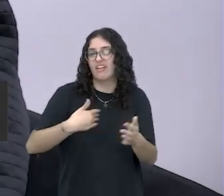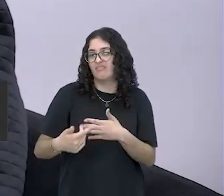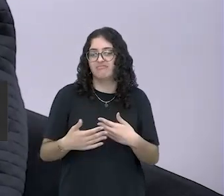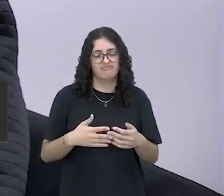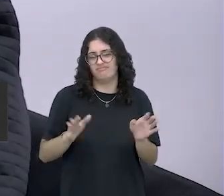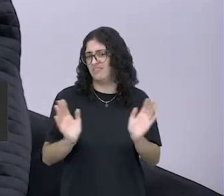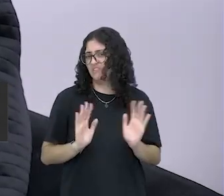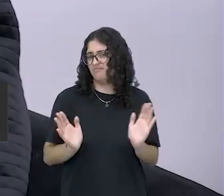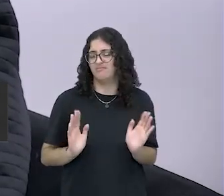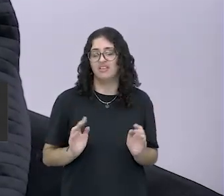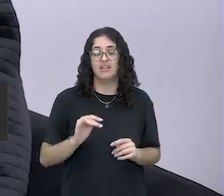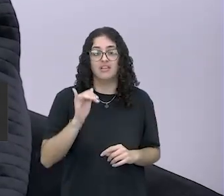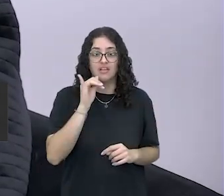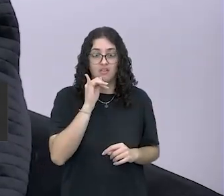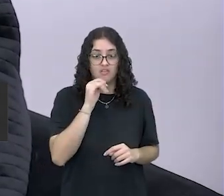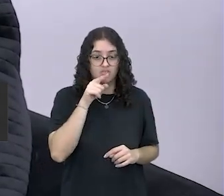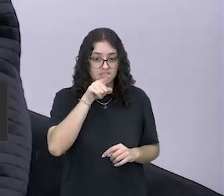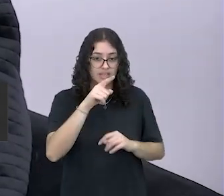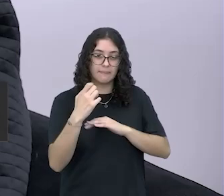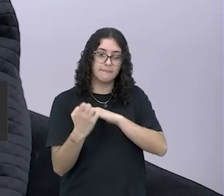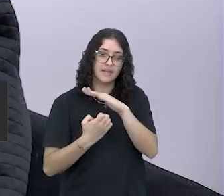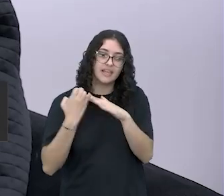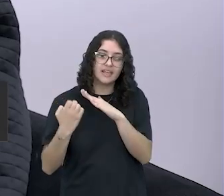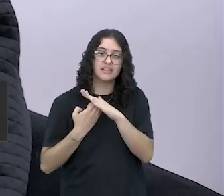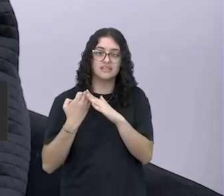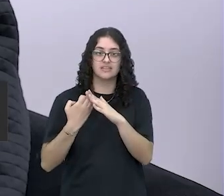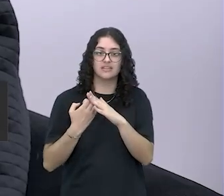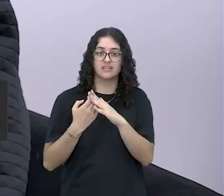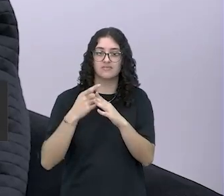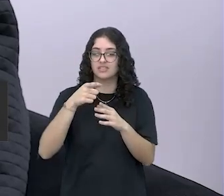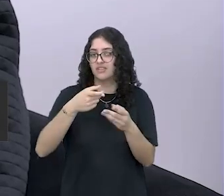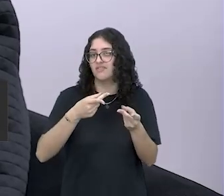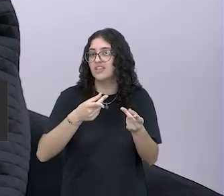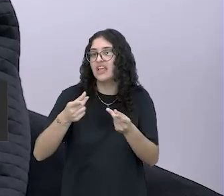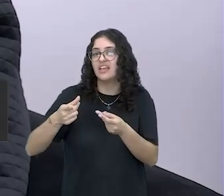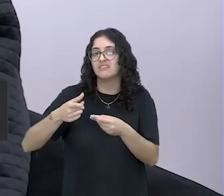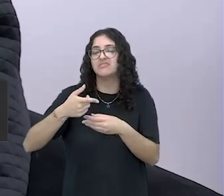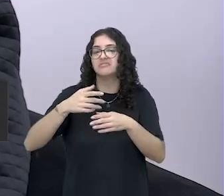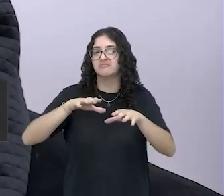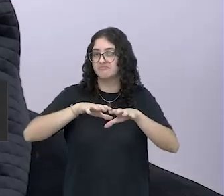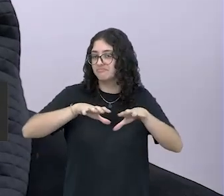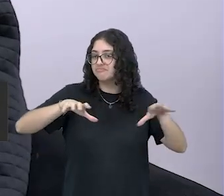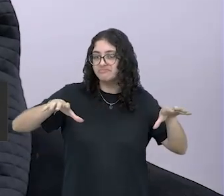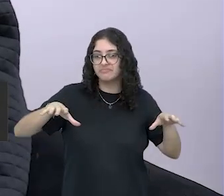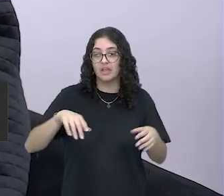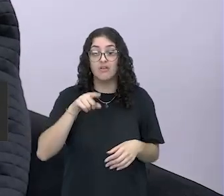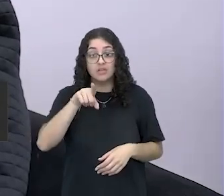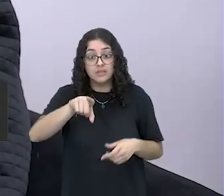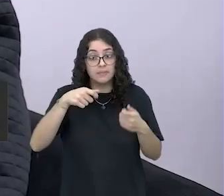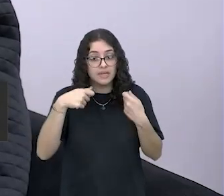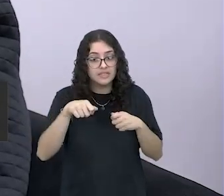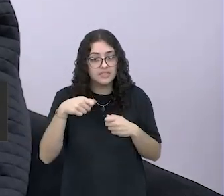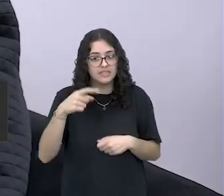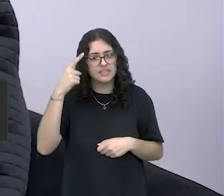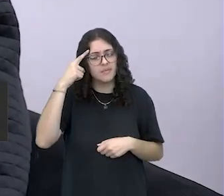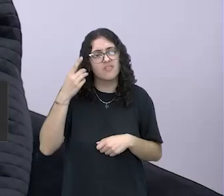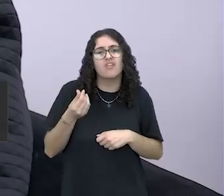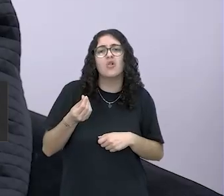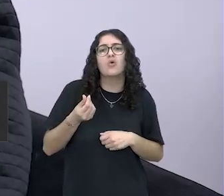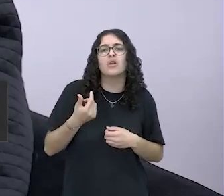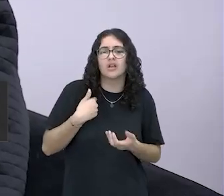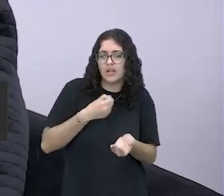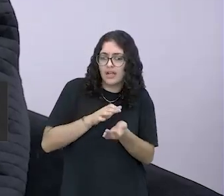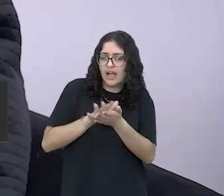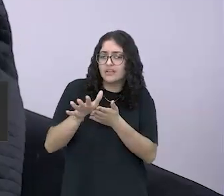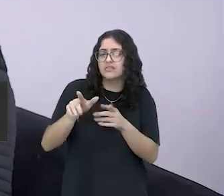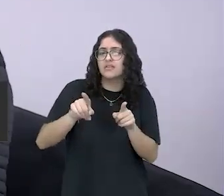Não importa. Você estando numa empresa, você tendo uma banquinha, de todo jeito você tem que saber quanto custa, quanto você vai gastar e